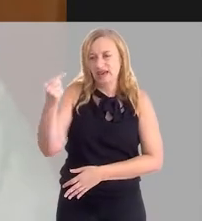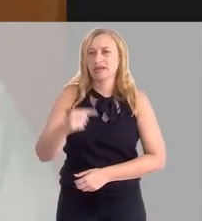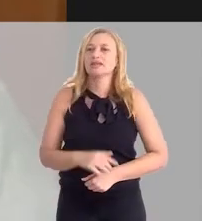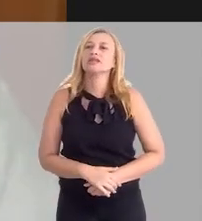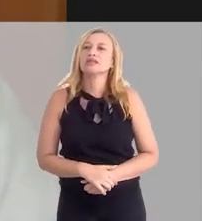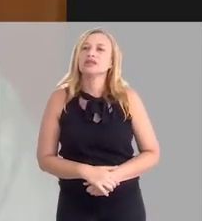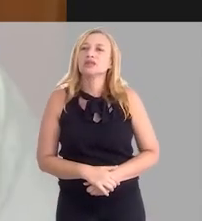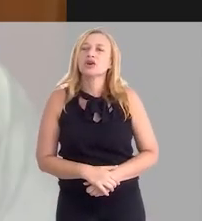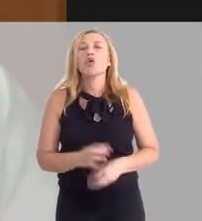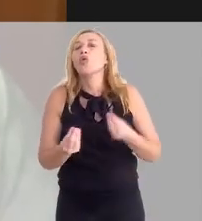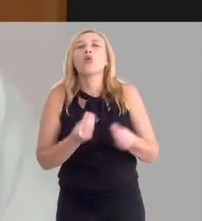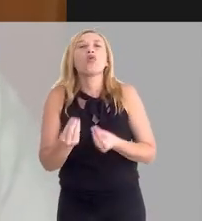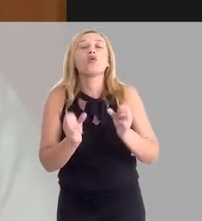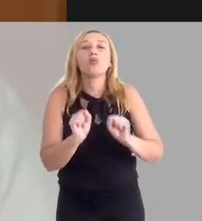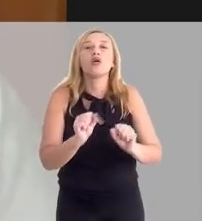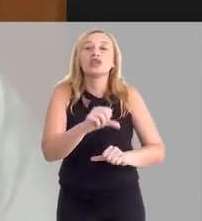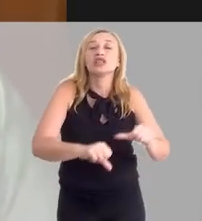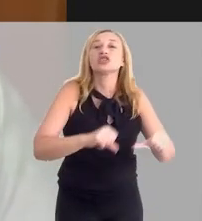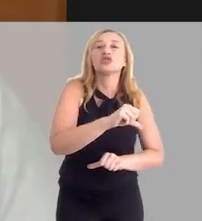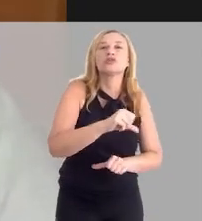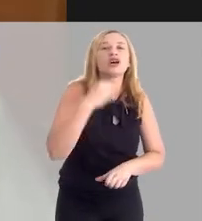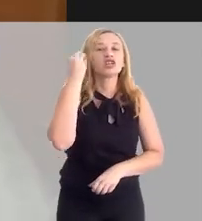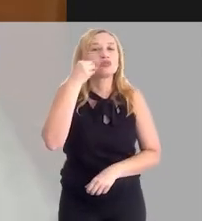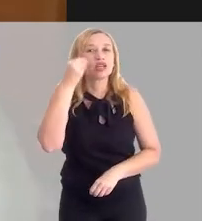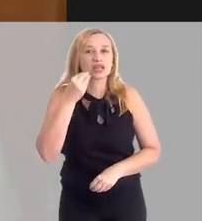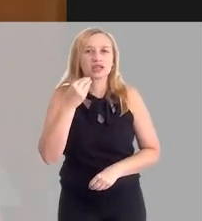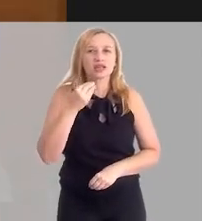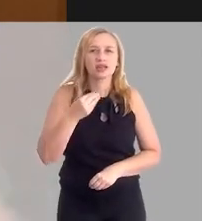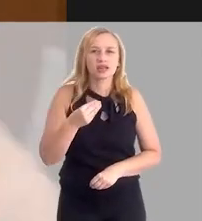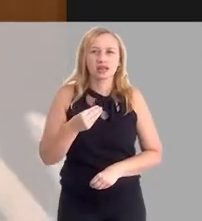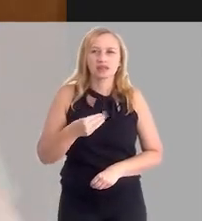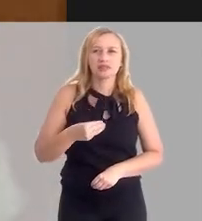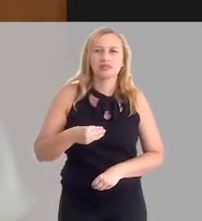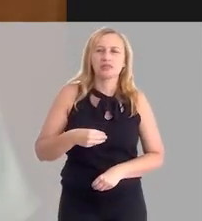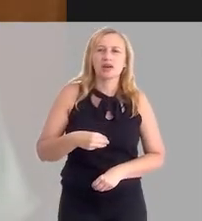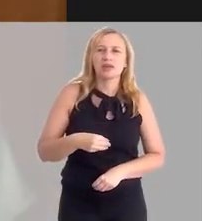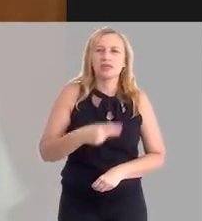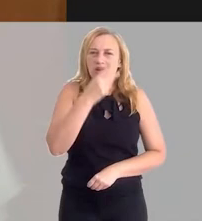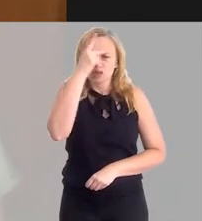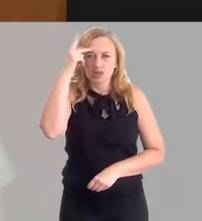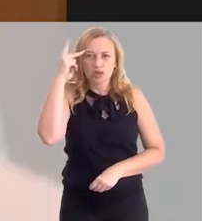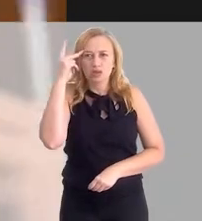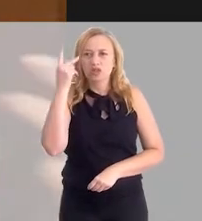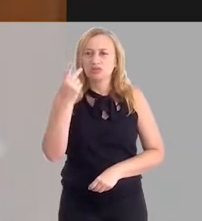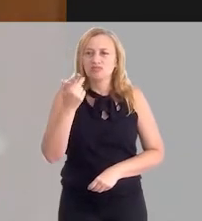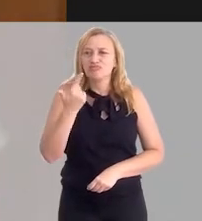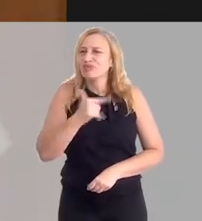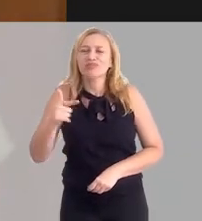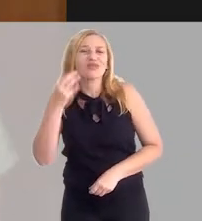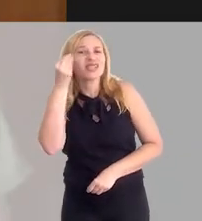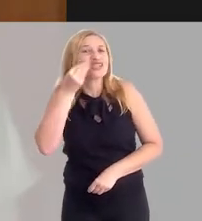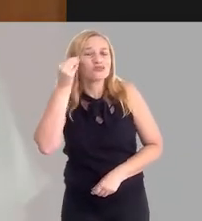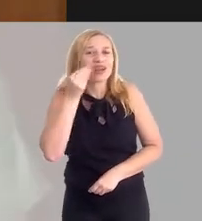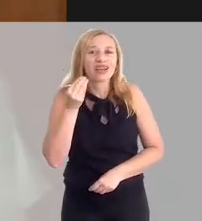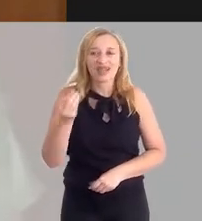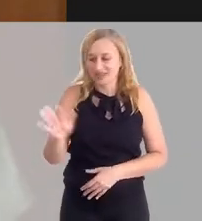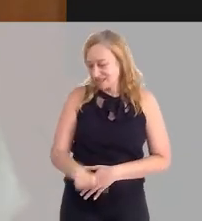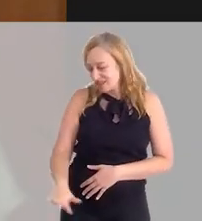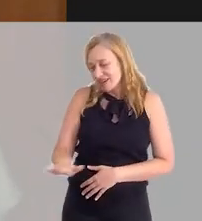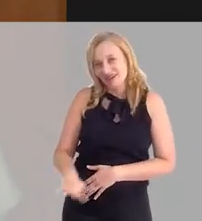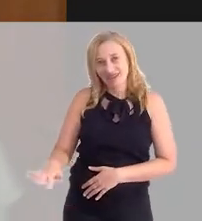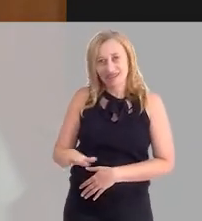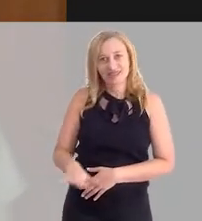suas. Como é que a gente pode transformar essas experiências para quem não teve esse hábito, né? Essa riqueza